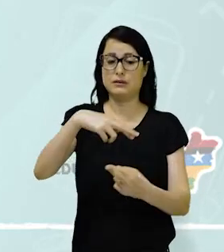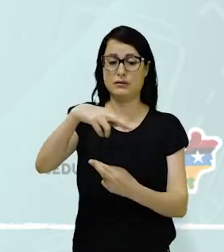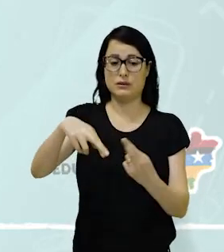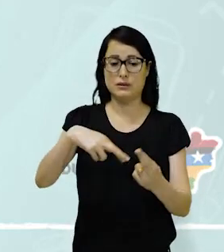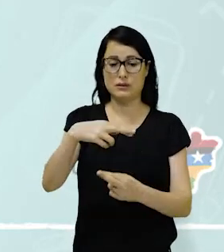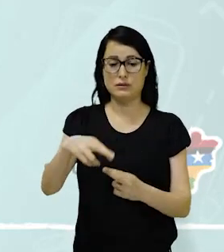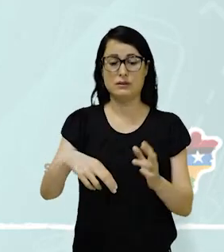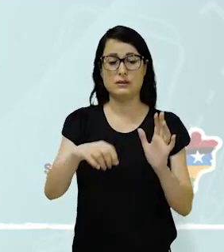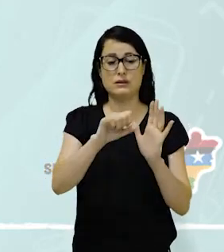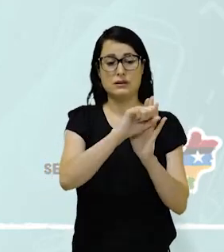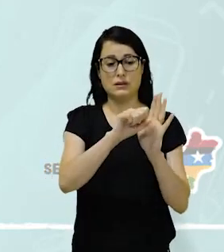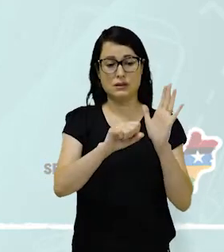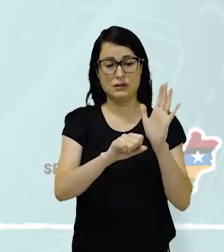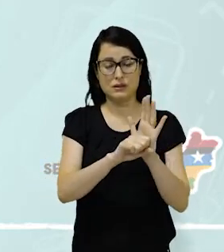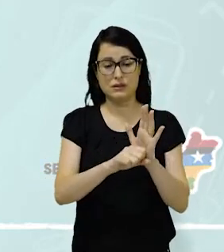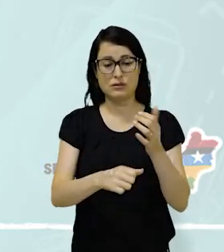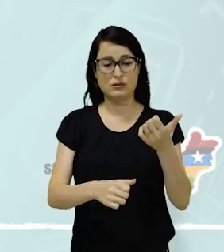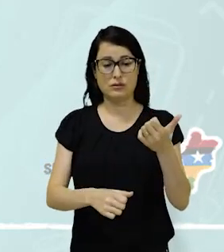XVIII,